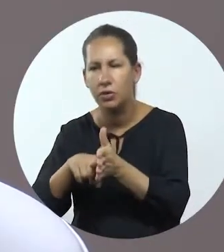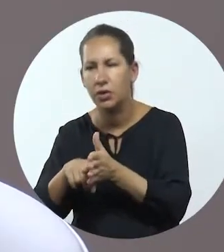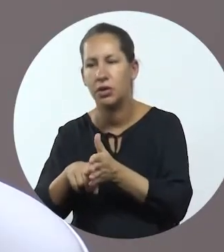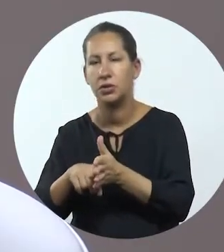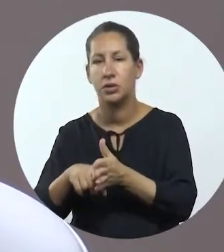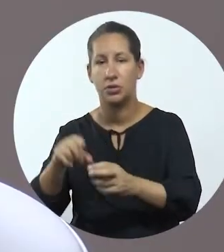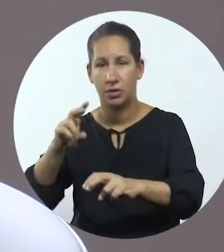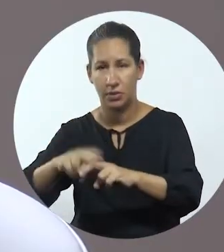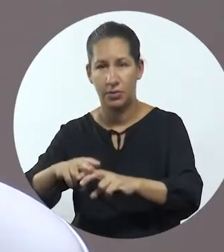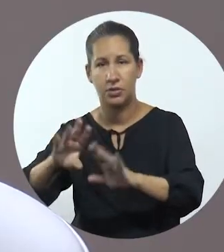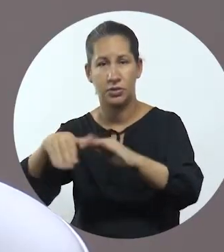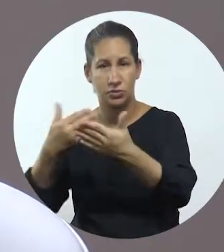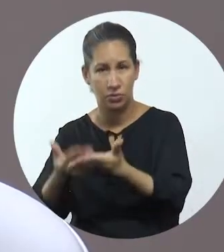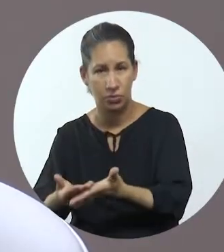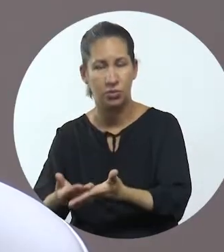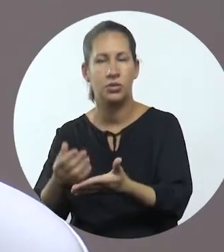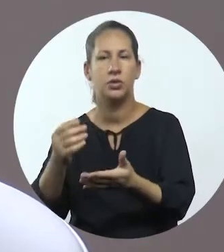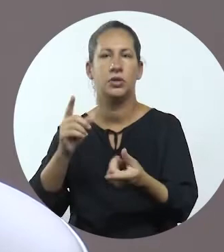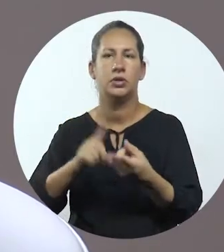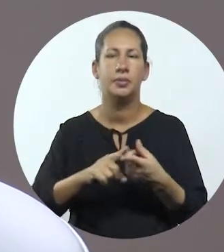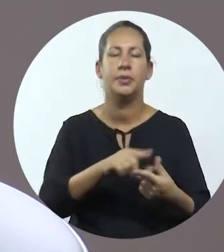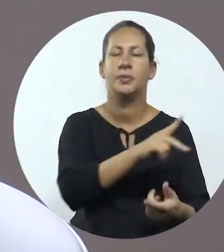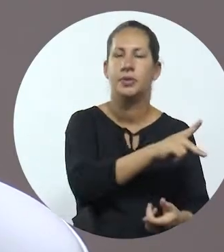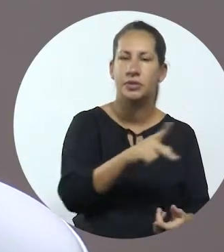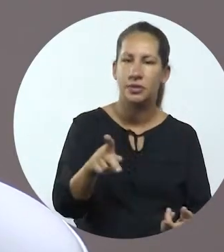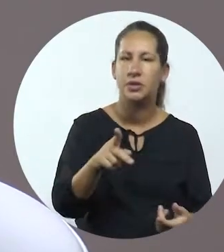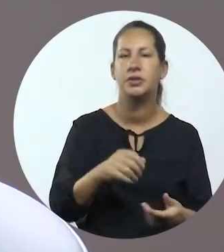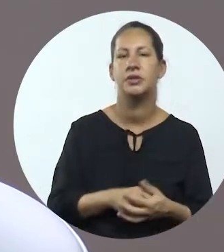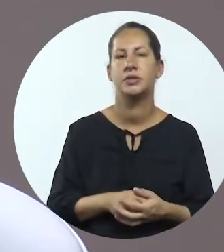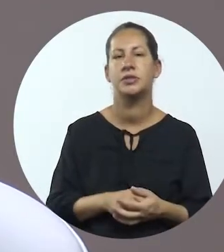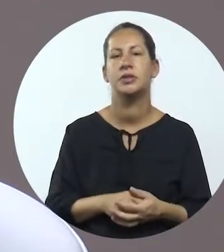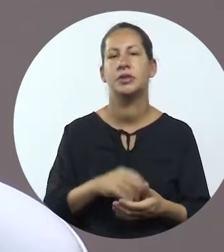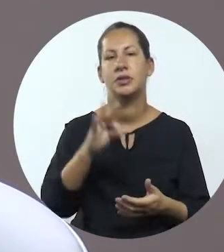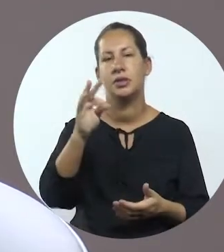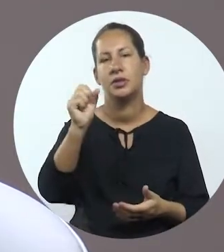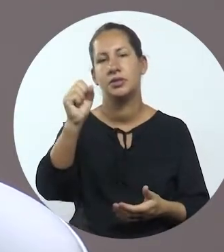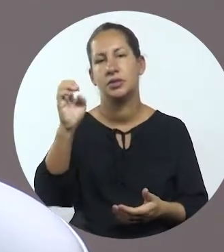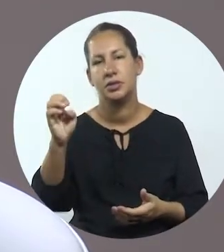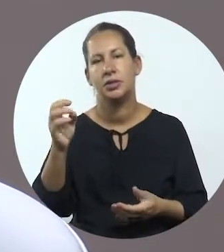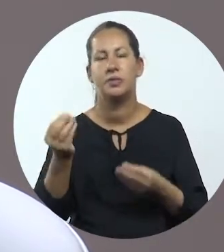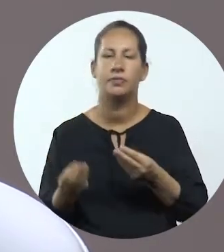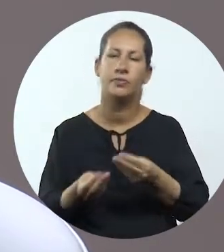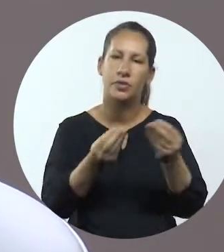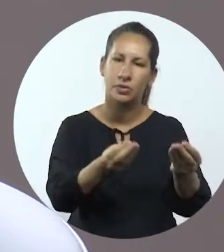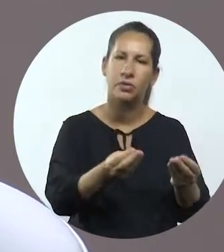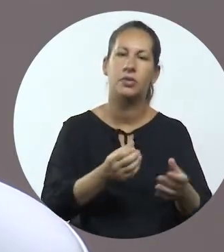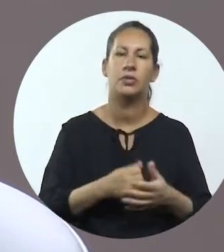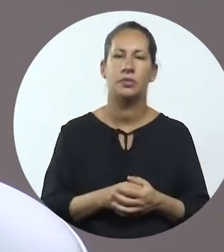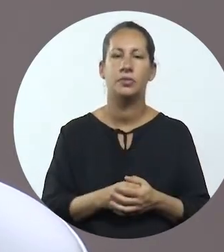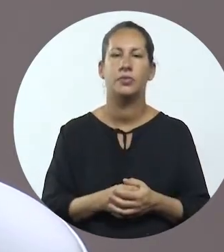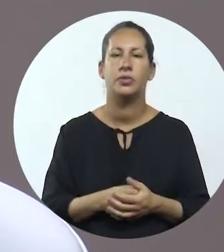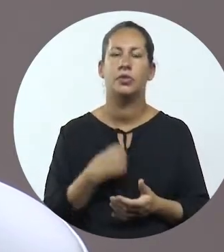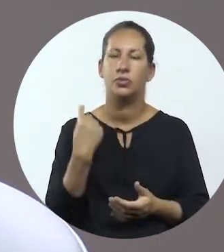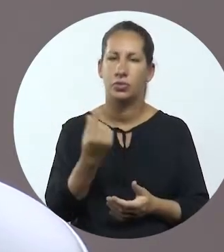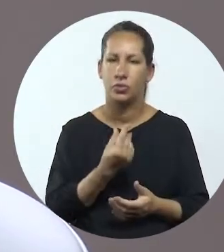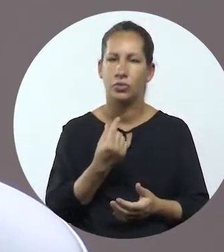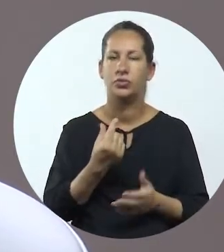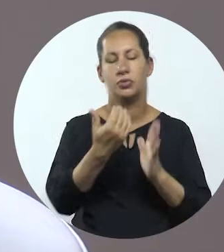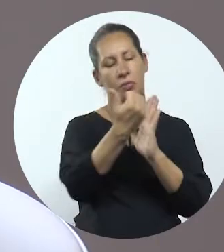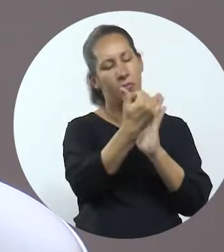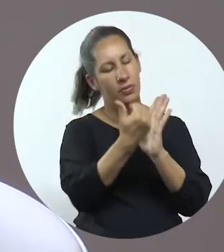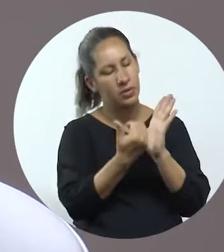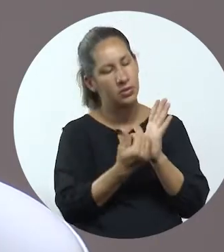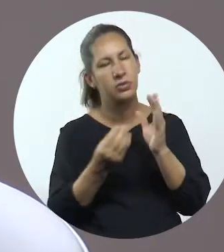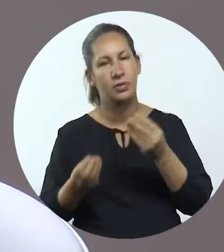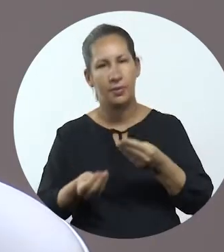pelo gabinete da escola, como pela presidência, e também são encaminhadas ao TSE, como recentemente nós encaminhamos o nosso plano anual de